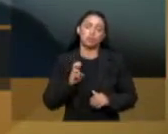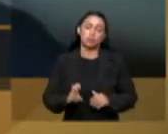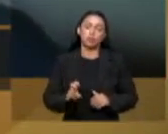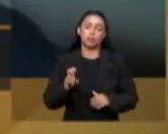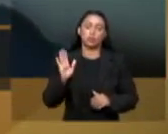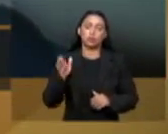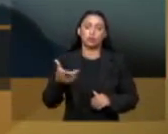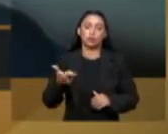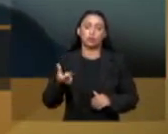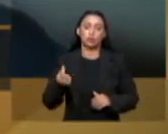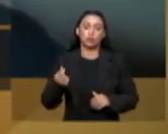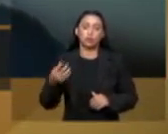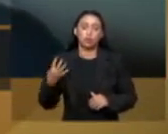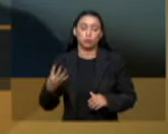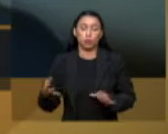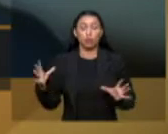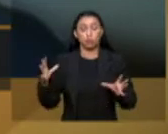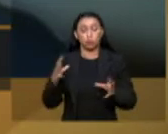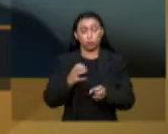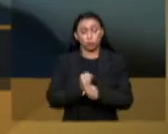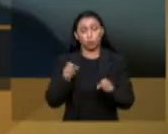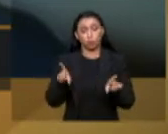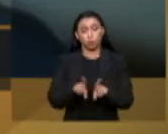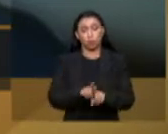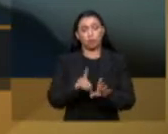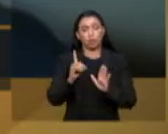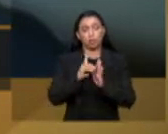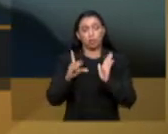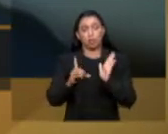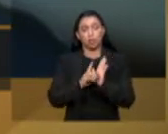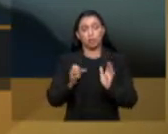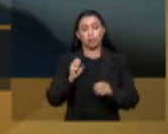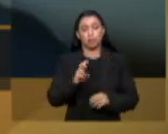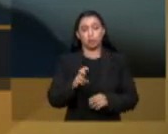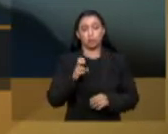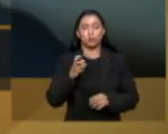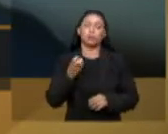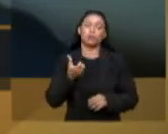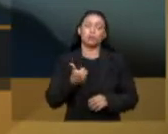10.865/2004 e, por arrastamento, dos decretos números